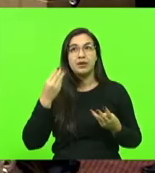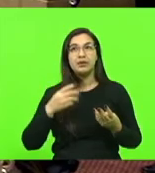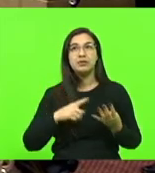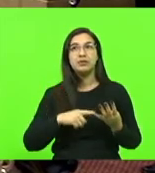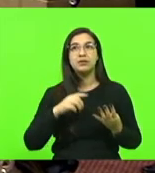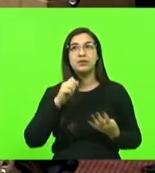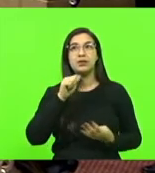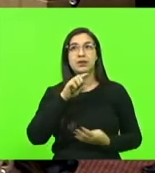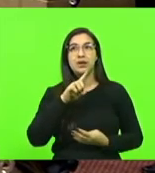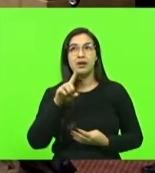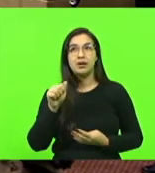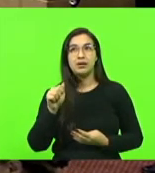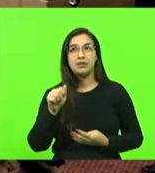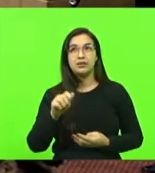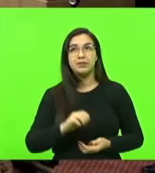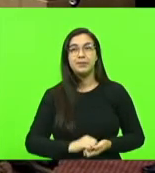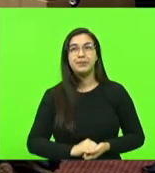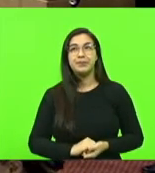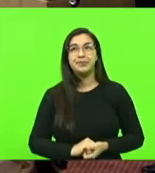Luca.